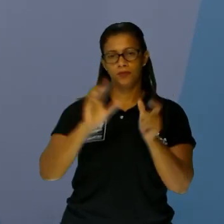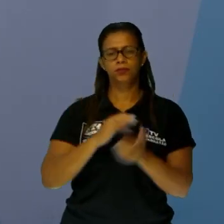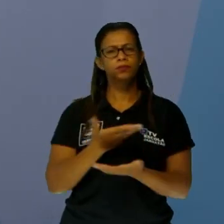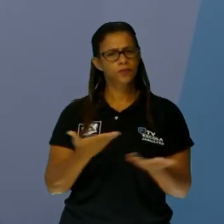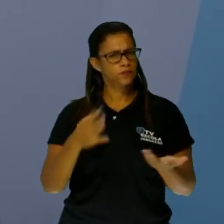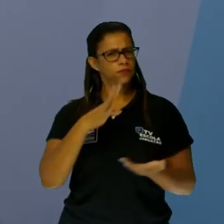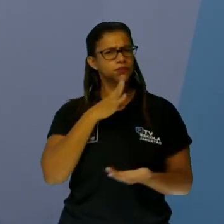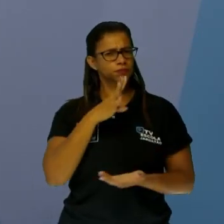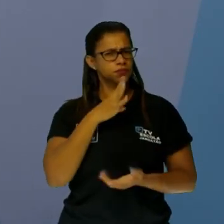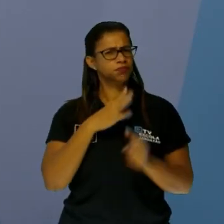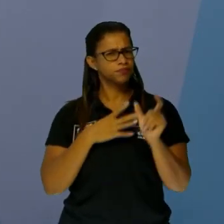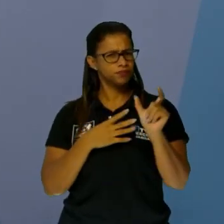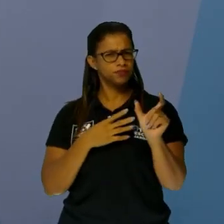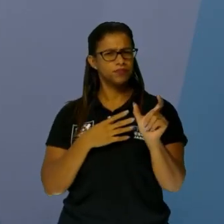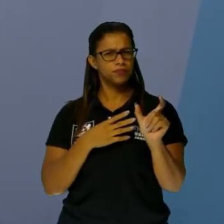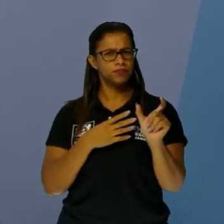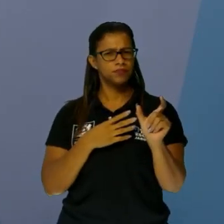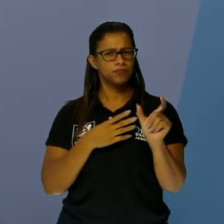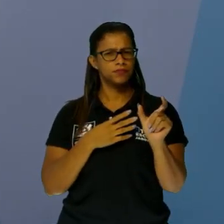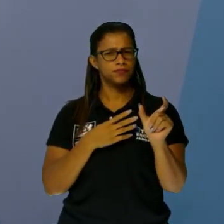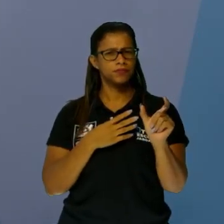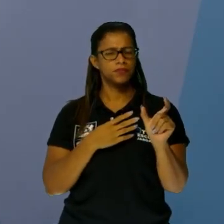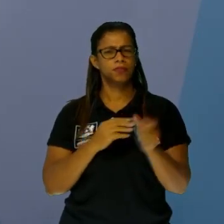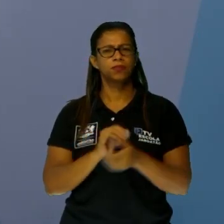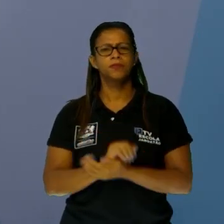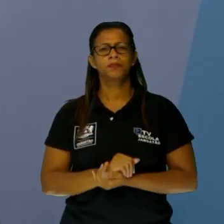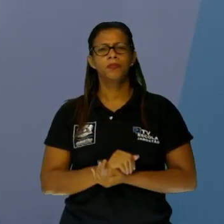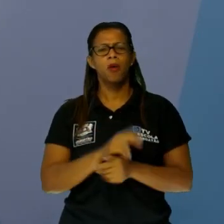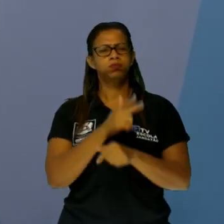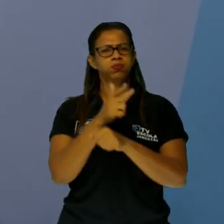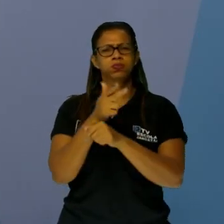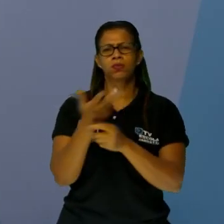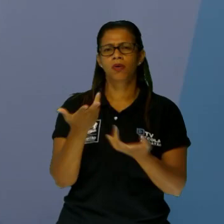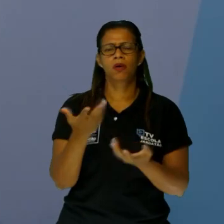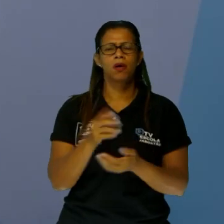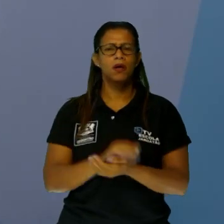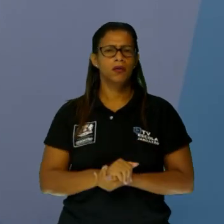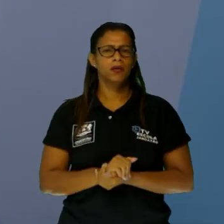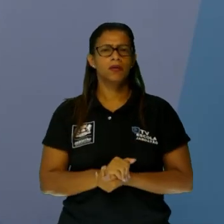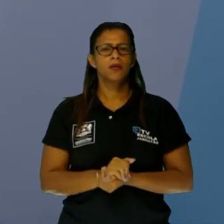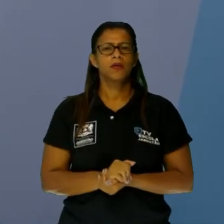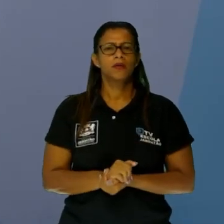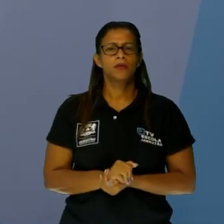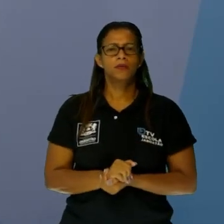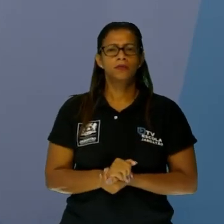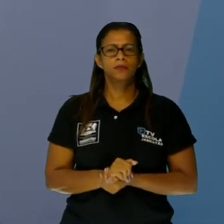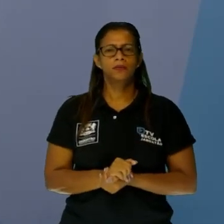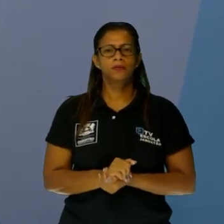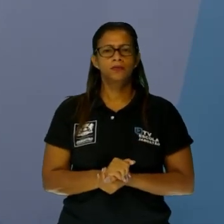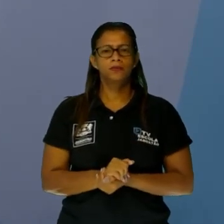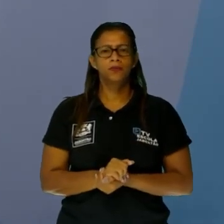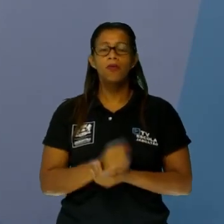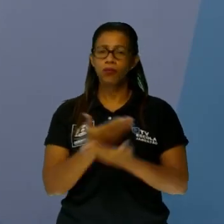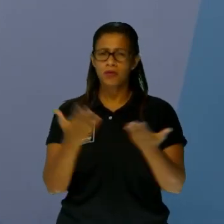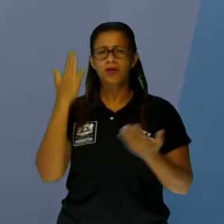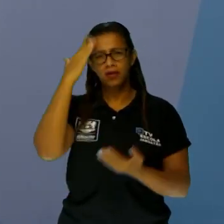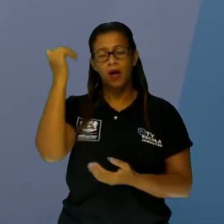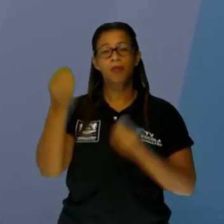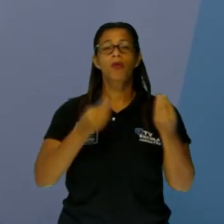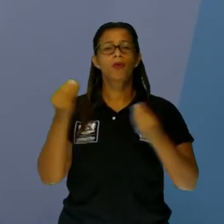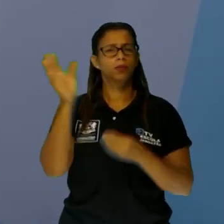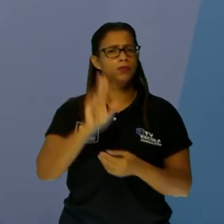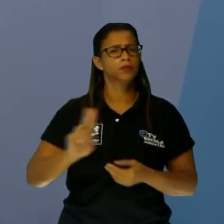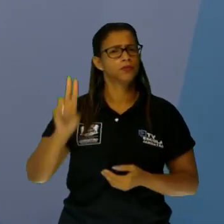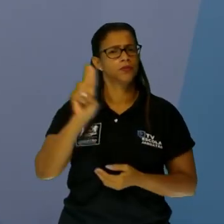você gosta? Se você já viu, você sabe como usar ou quando usar, em quais situações? Essa aula foi justamente